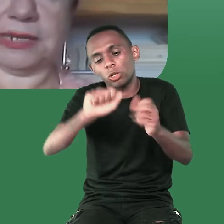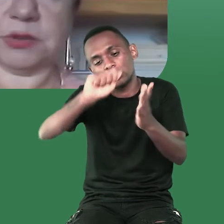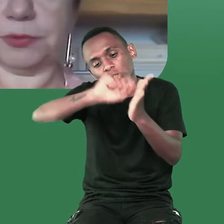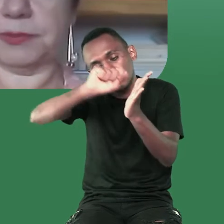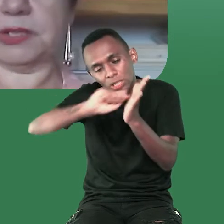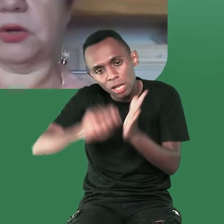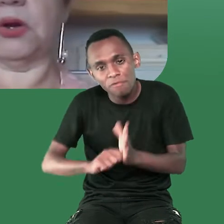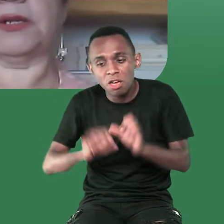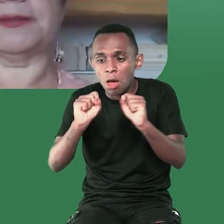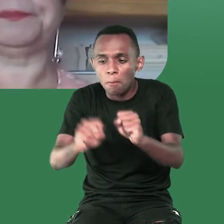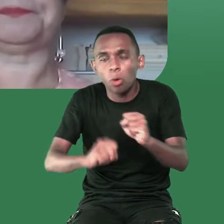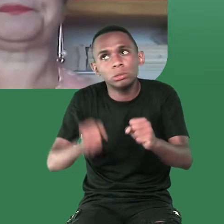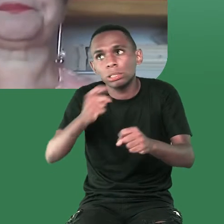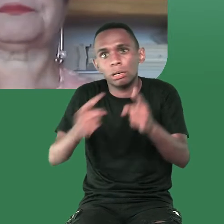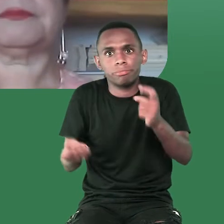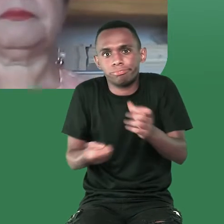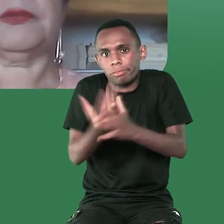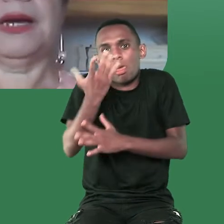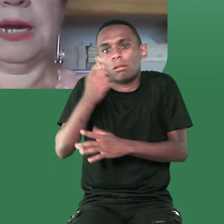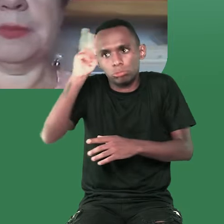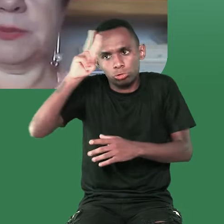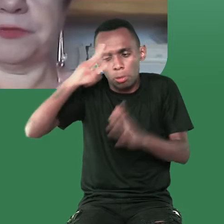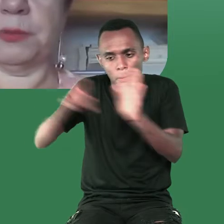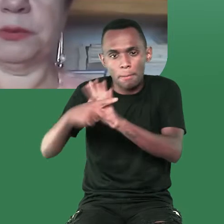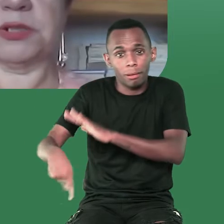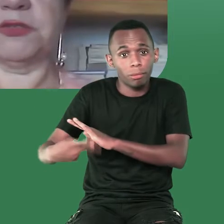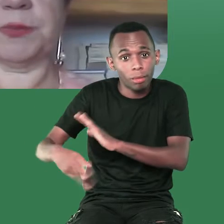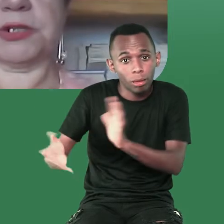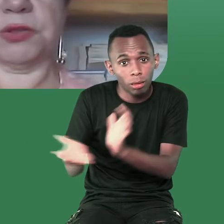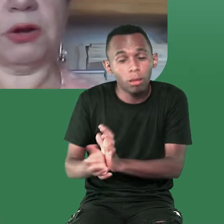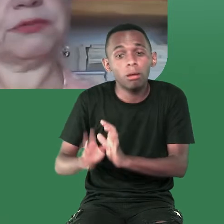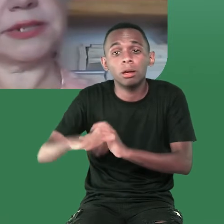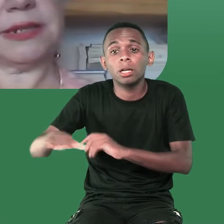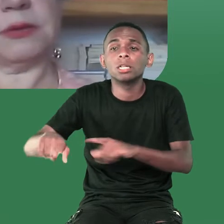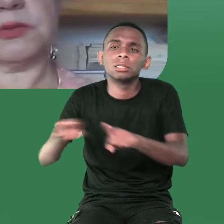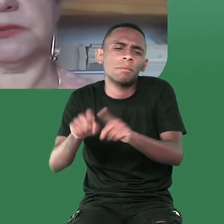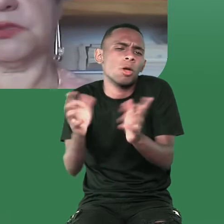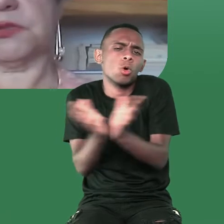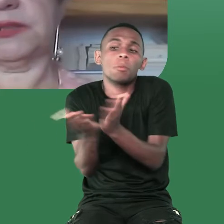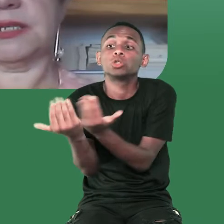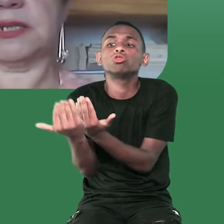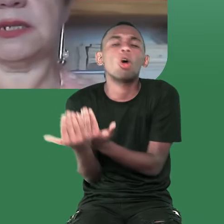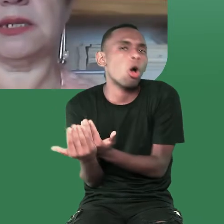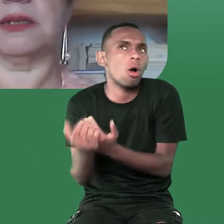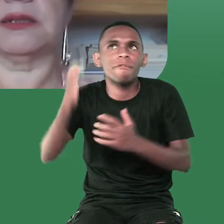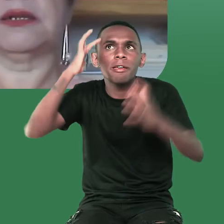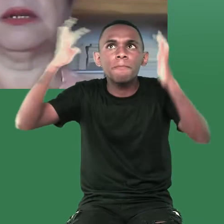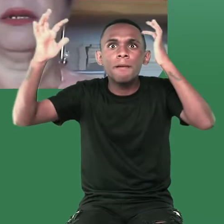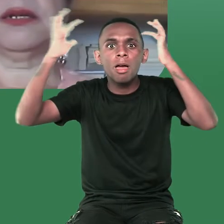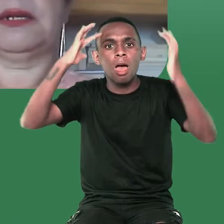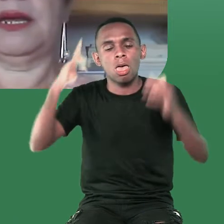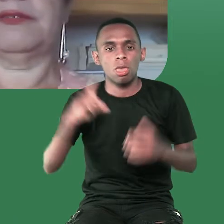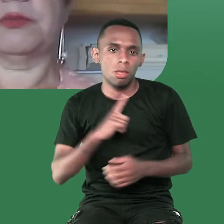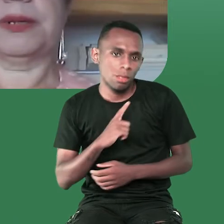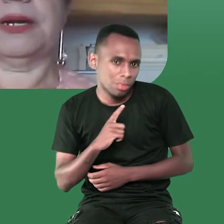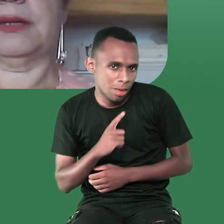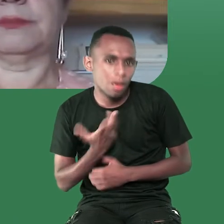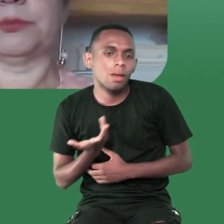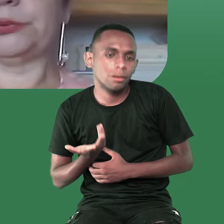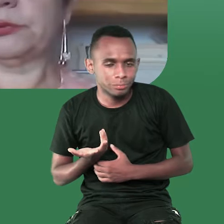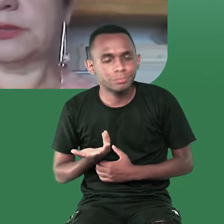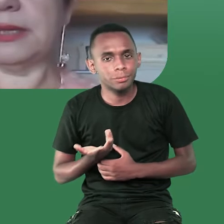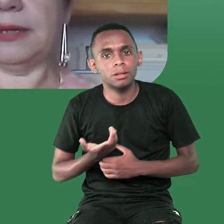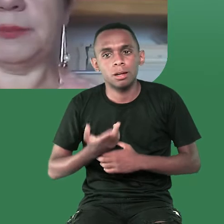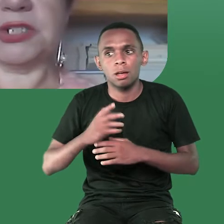ela pode criar a sua própria história. A mesma forma dos livros para jovens, né? Os livros de fantasia, que levam